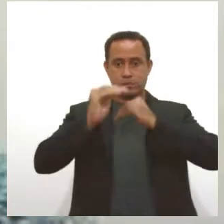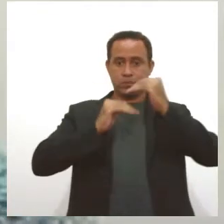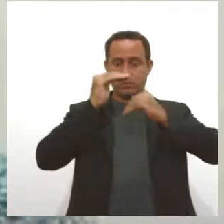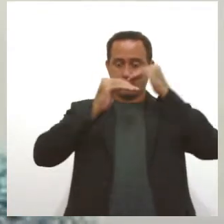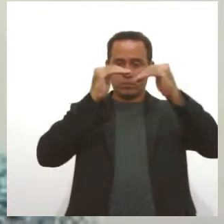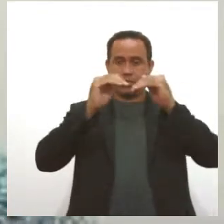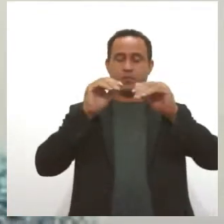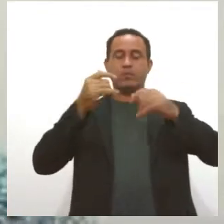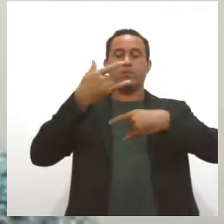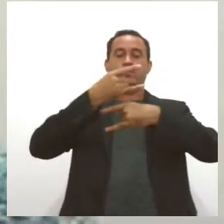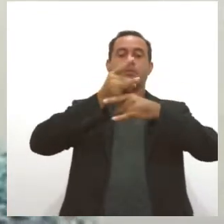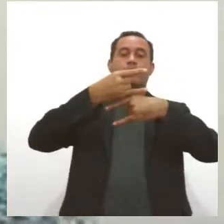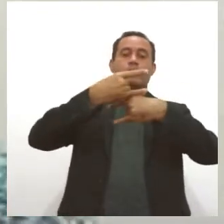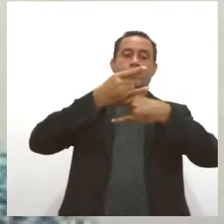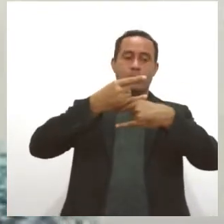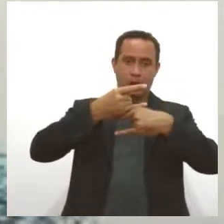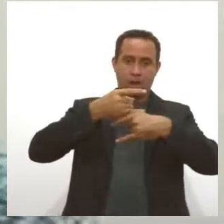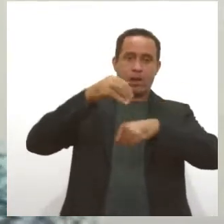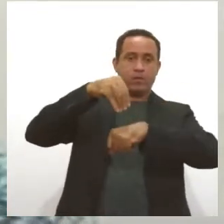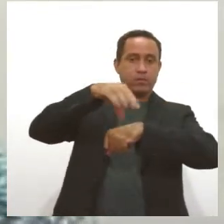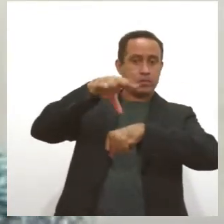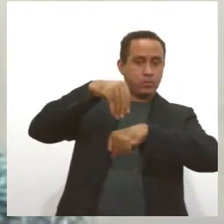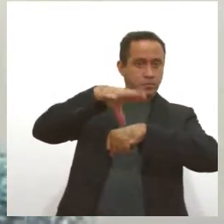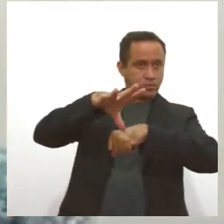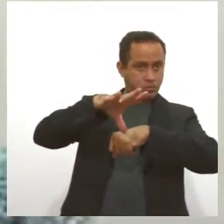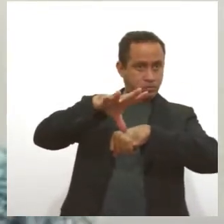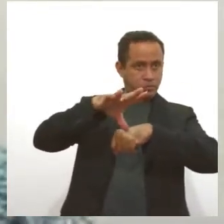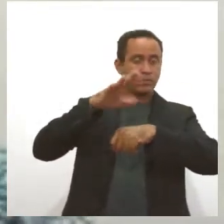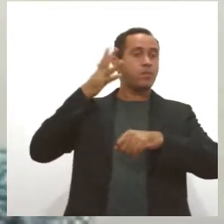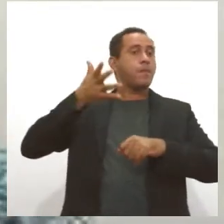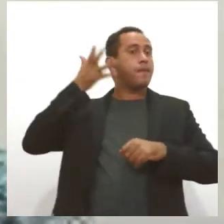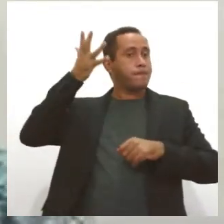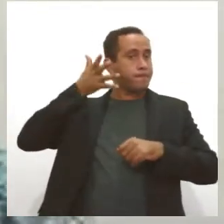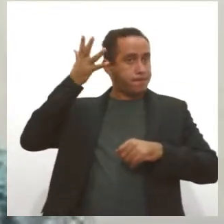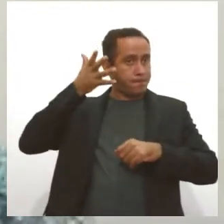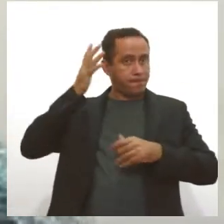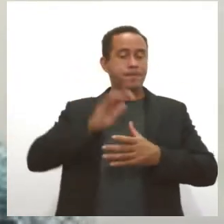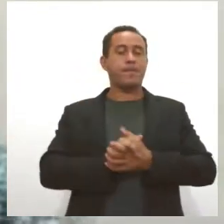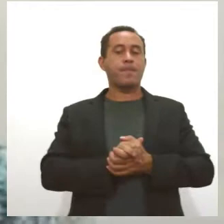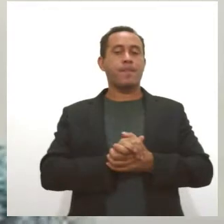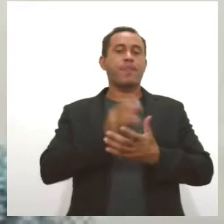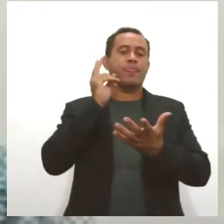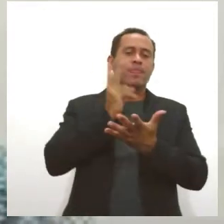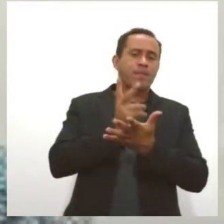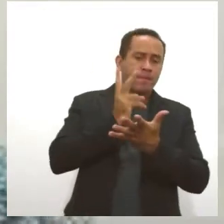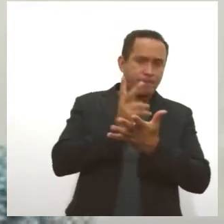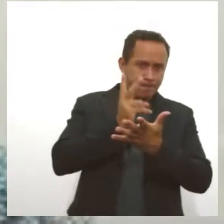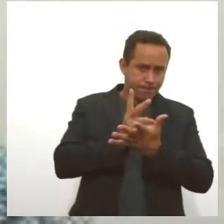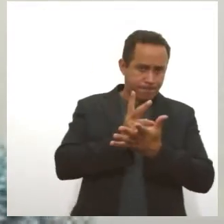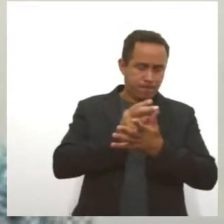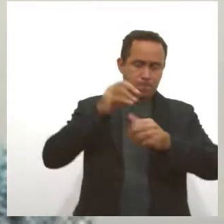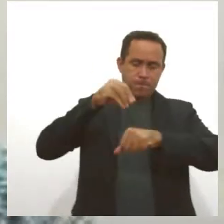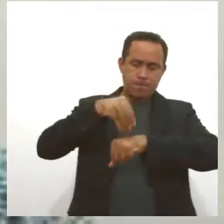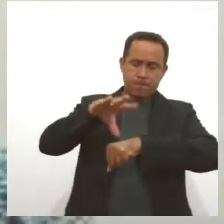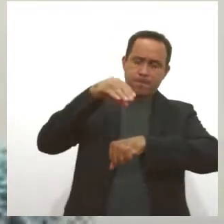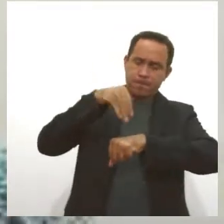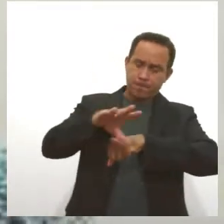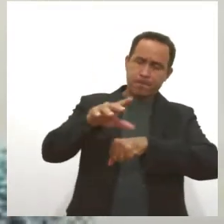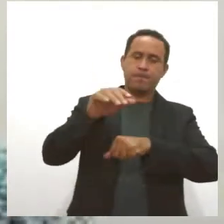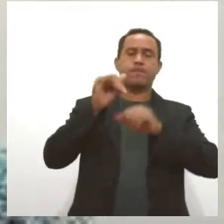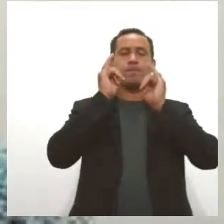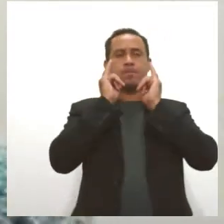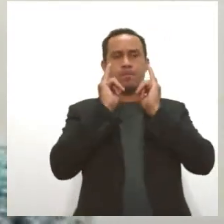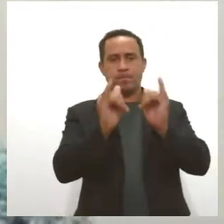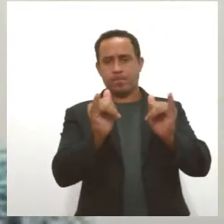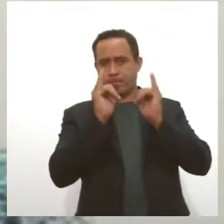lives, alguns informativos, algumas palestras, sempre informando e